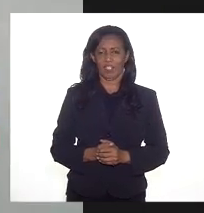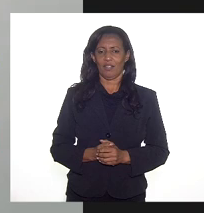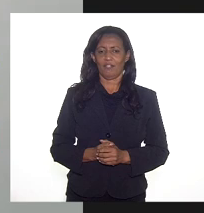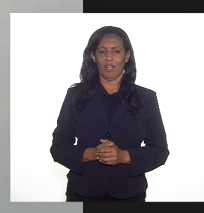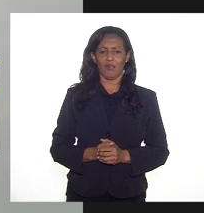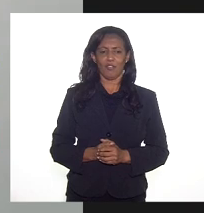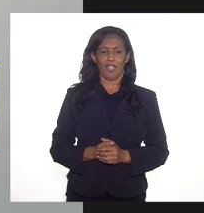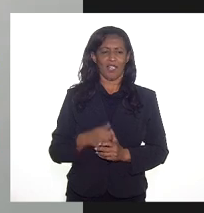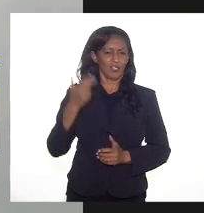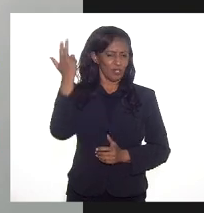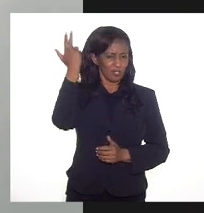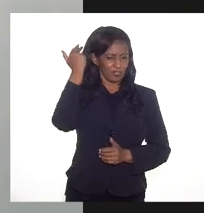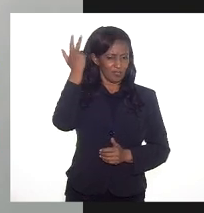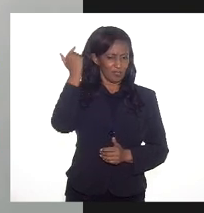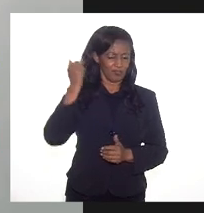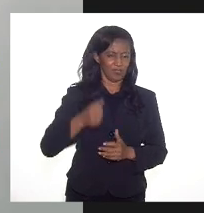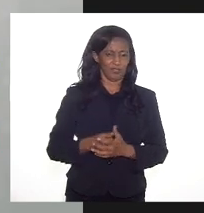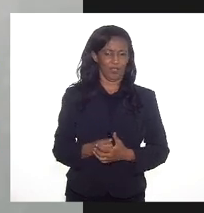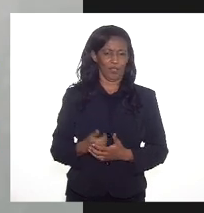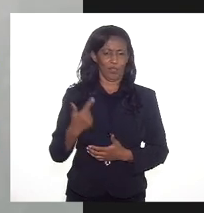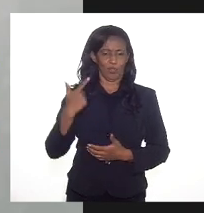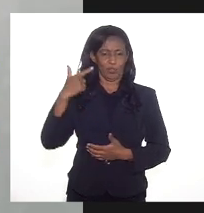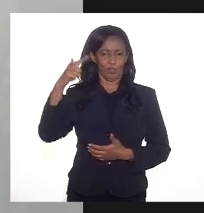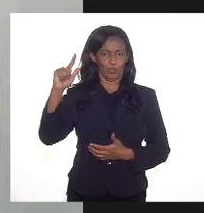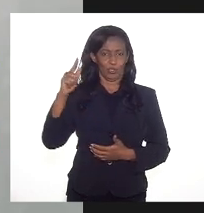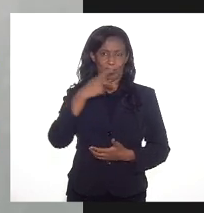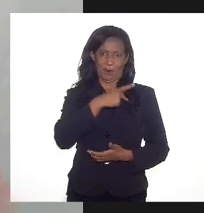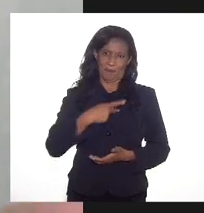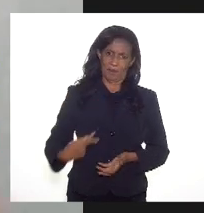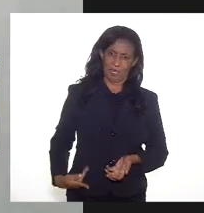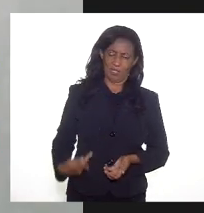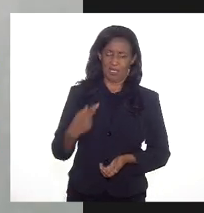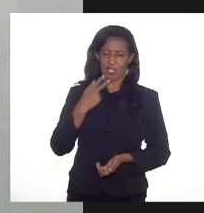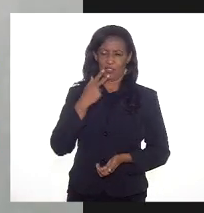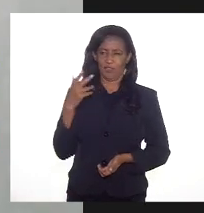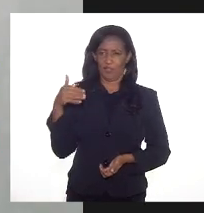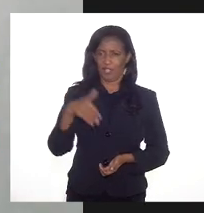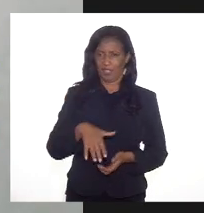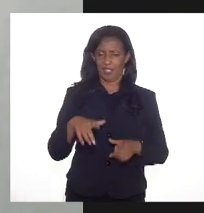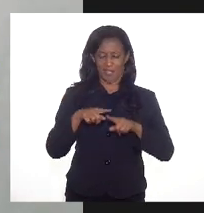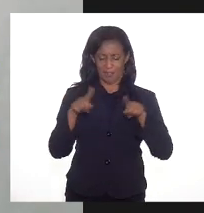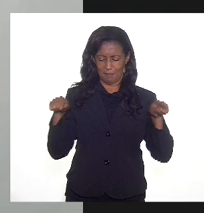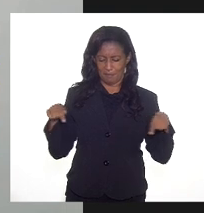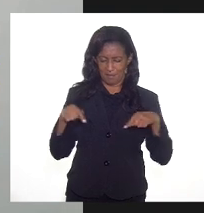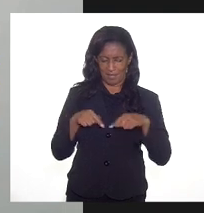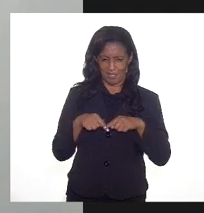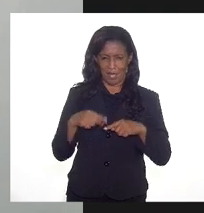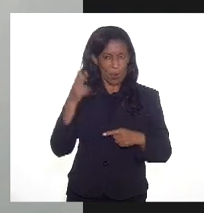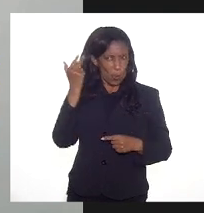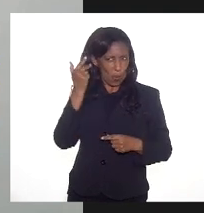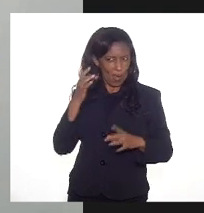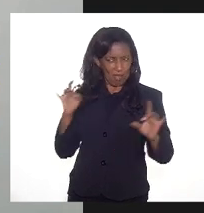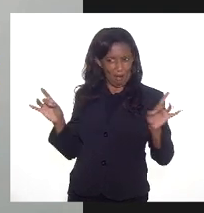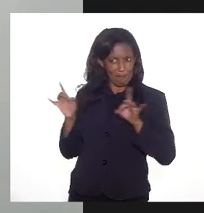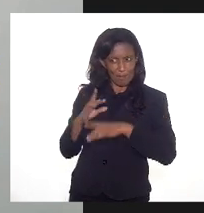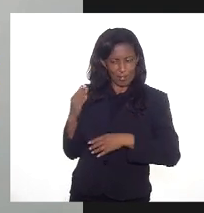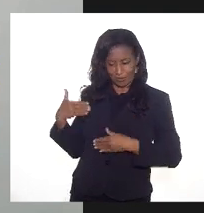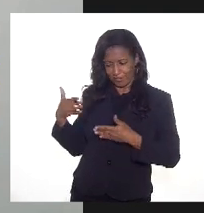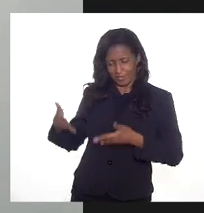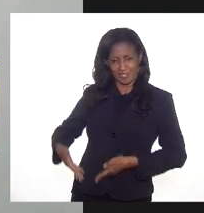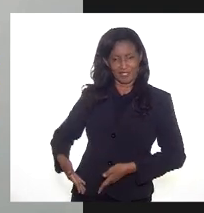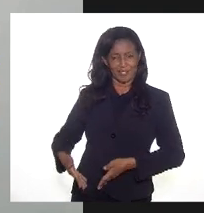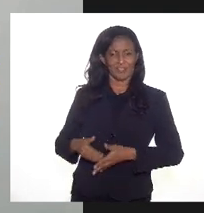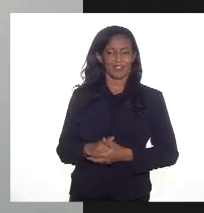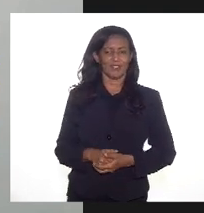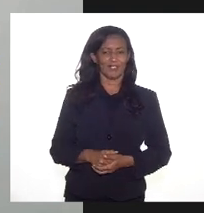ao Coelho, né? Que outro dia o presidente citou, que ele veio aqui no meu gabinete. Coelho, está à disposição aqui, e